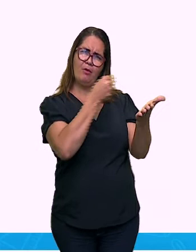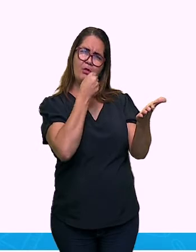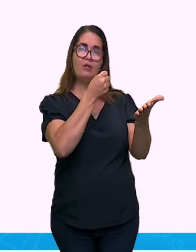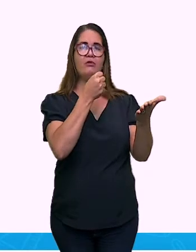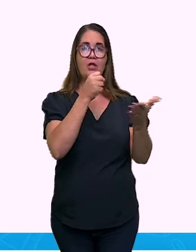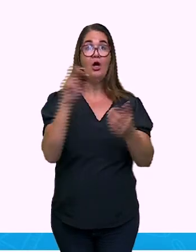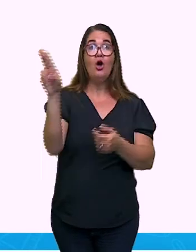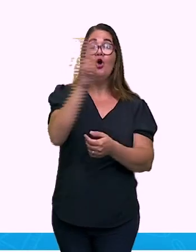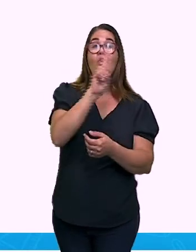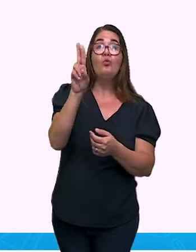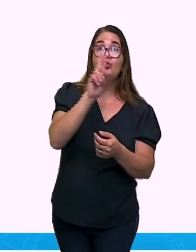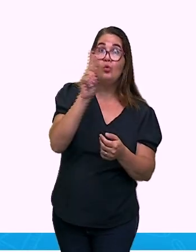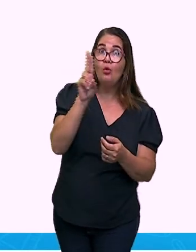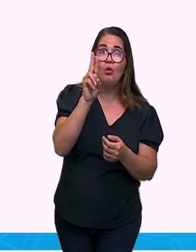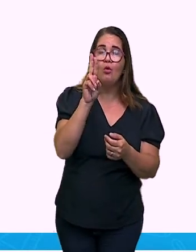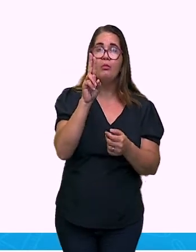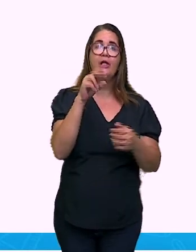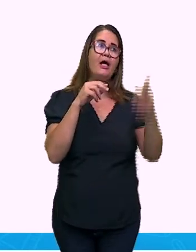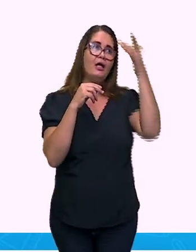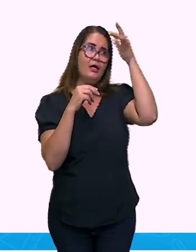o nome da entrevistada,